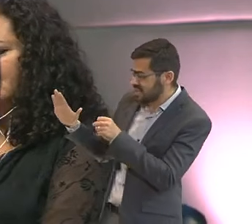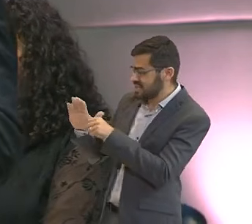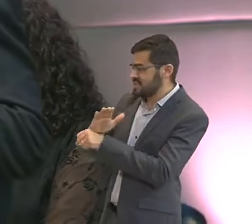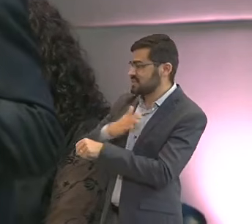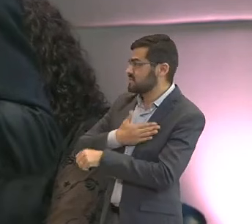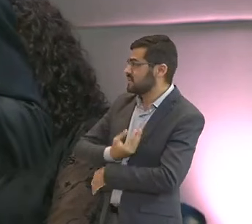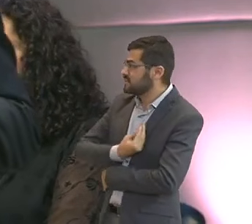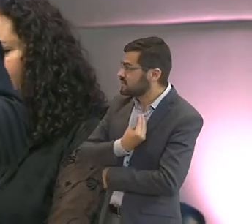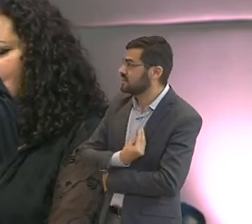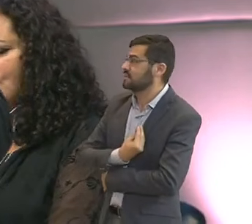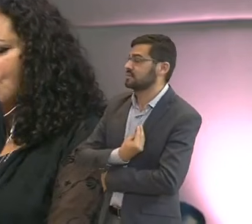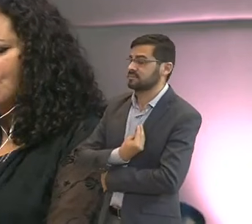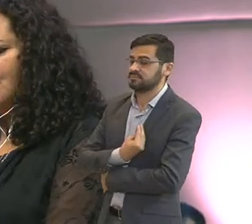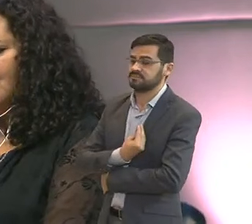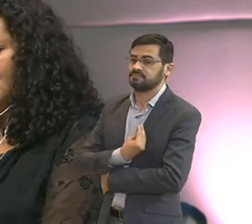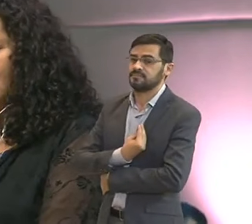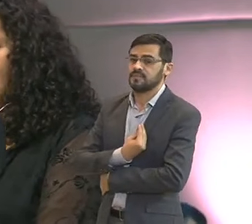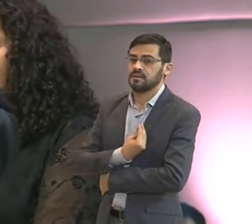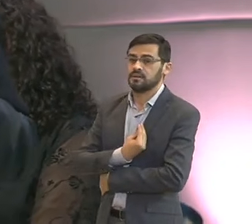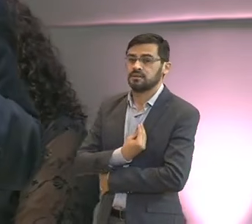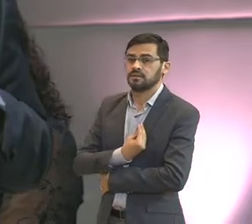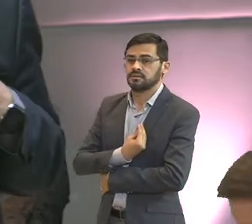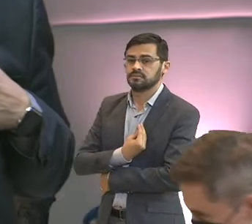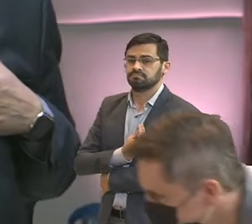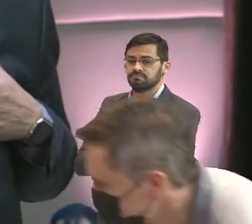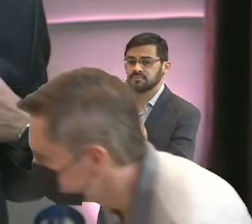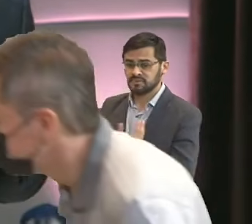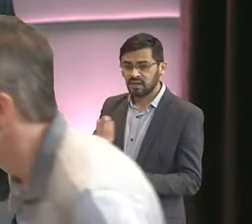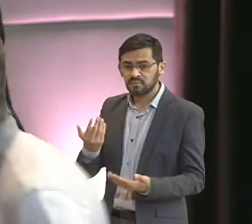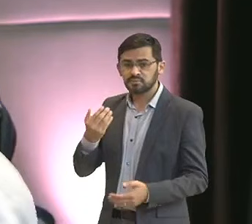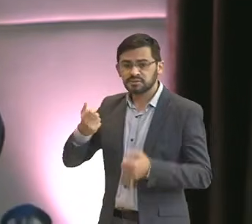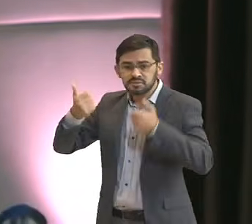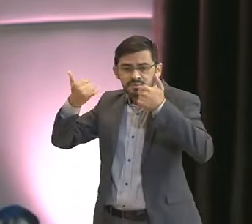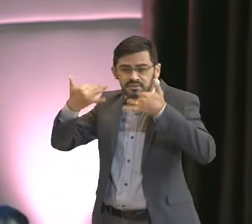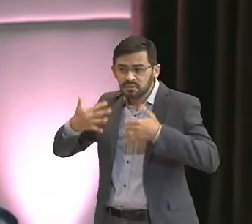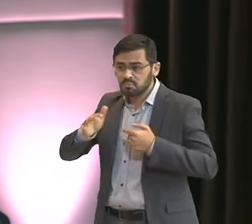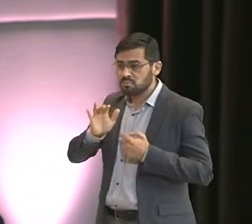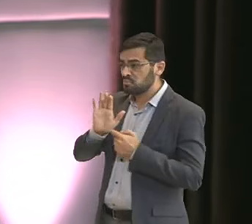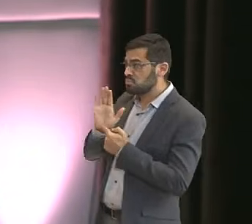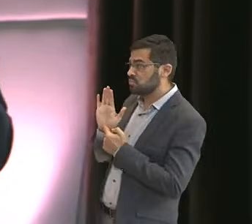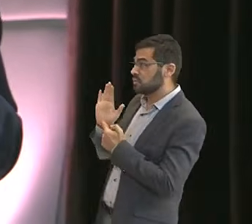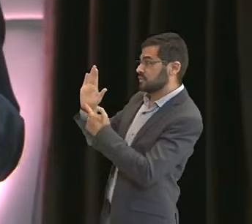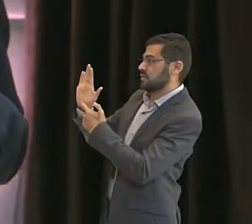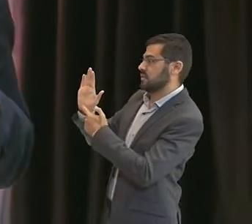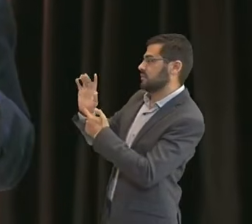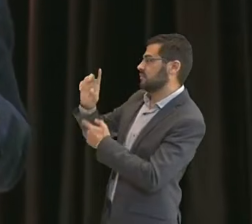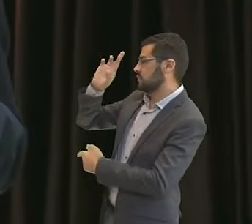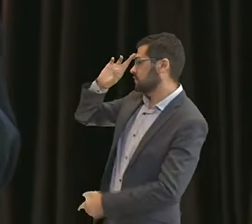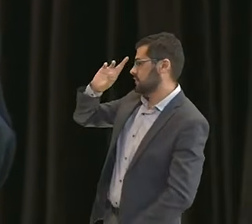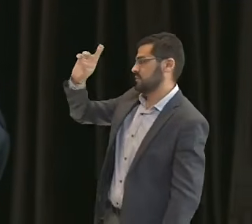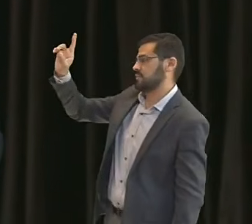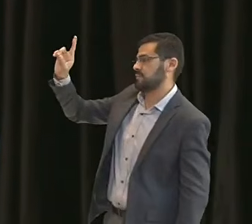meu coração. E essa sede tem nome. Fala o que é.